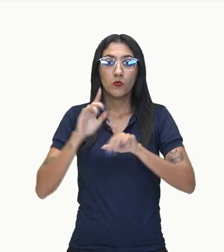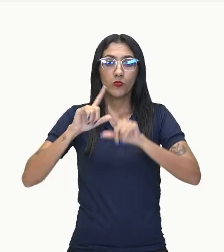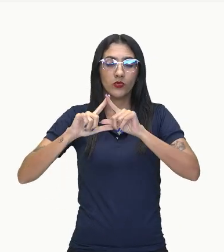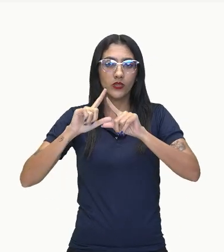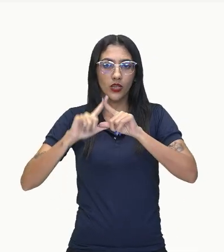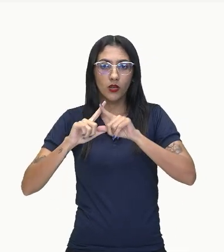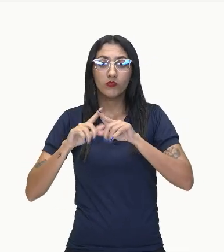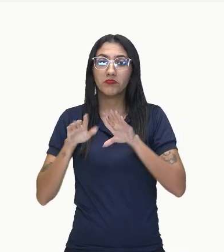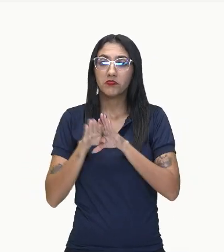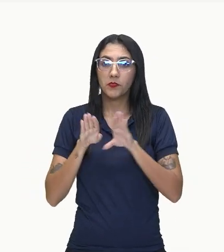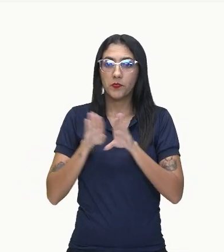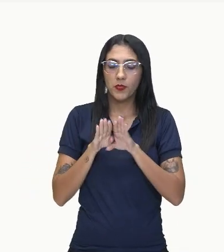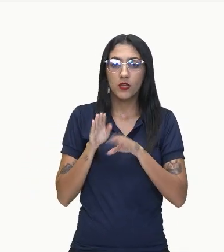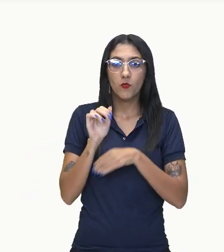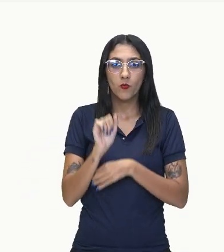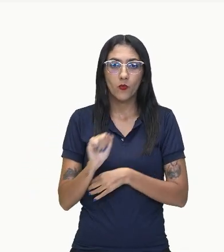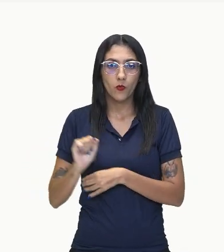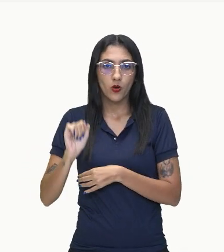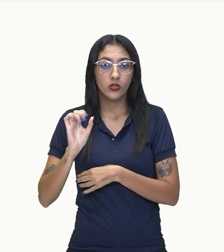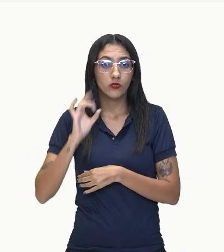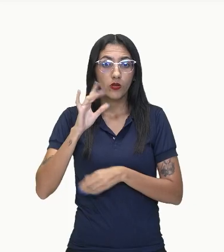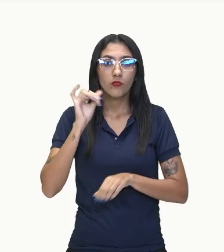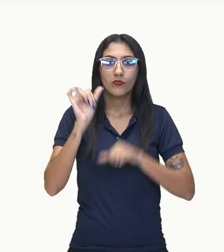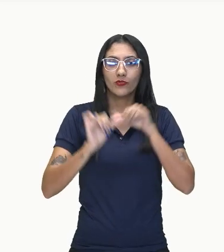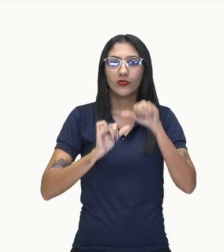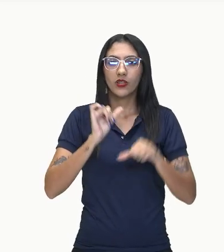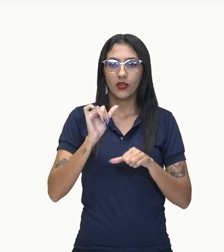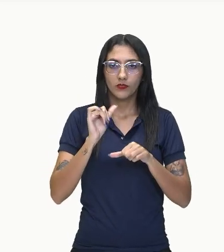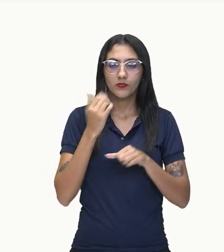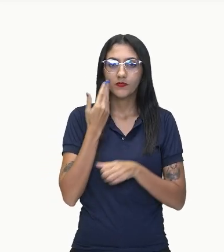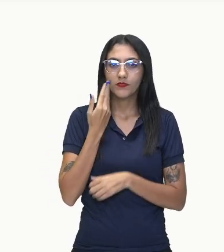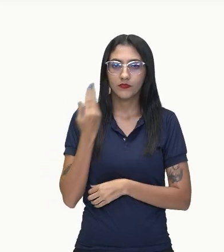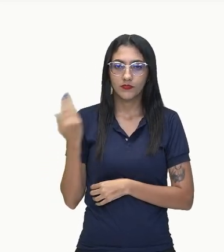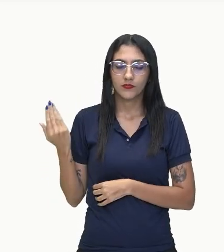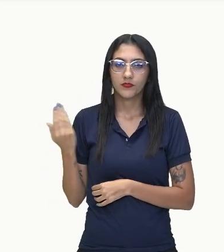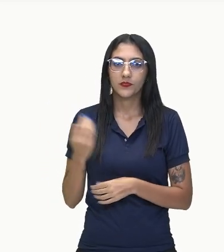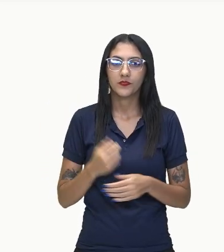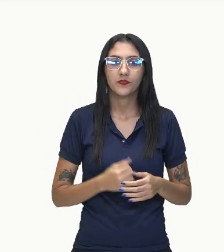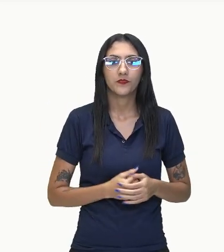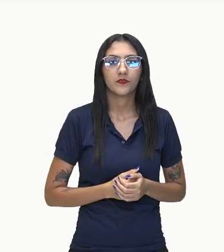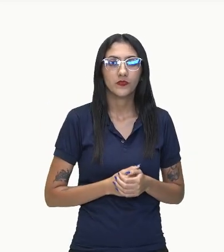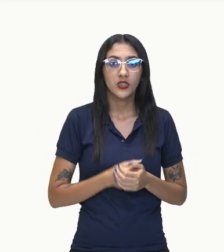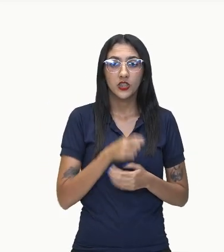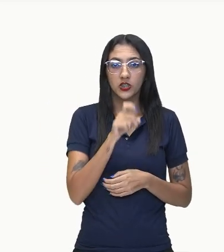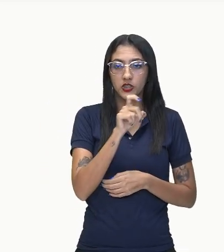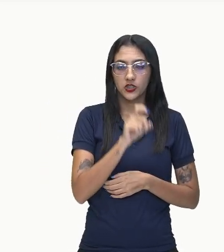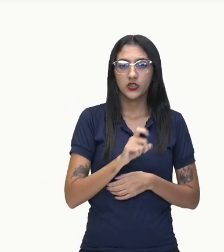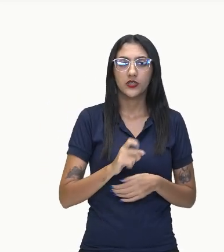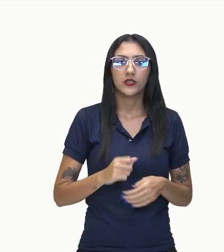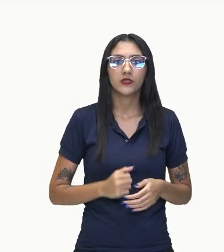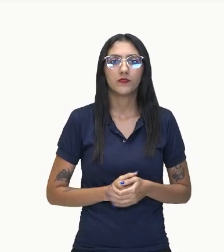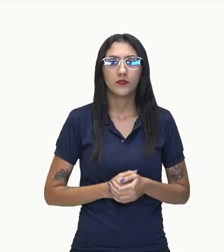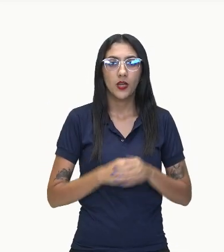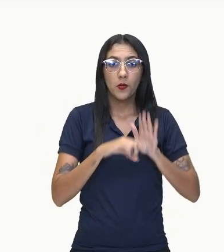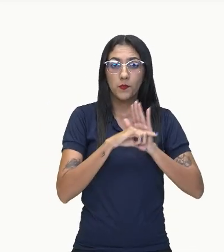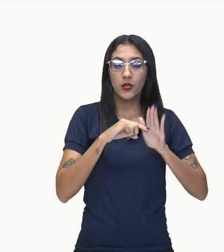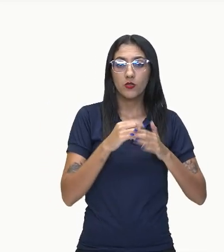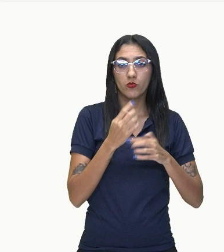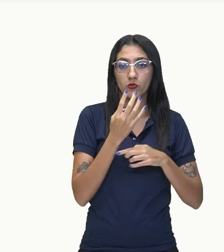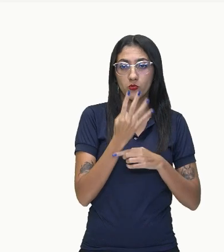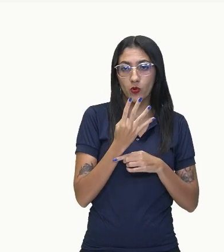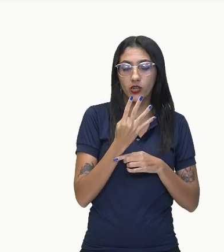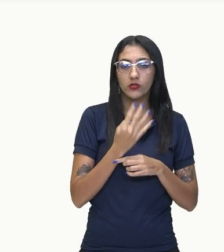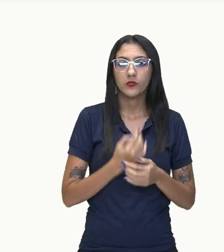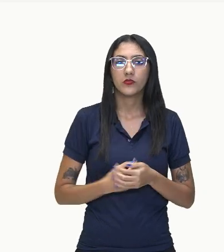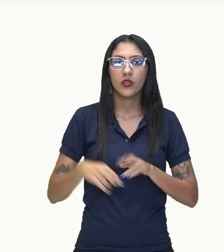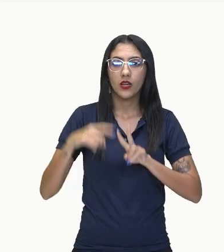temos o valor de a. Então, a gente só substitui. Então, nós vamos ter que x é igual a menos 4, mais ou